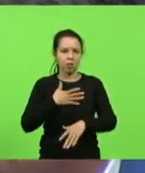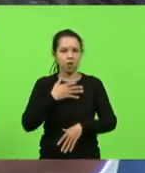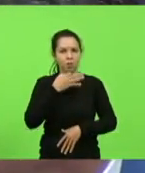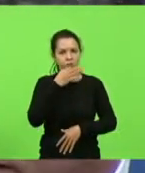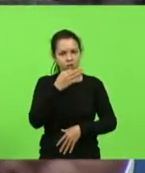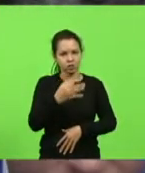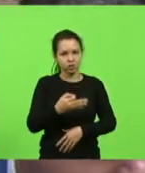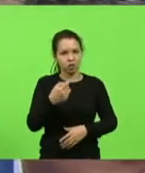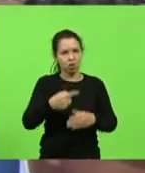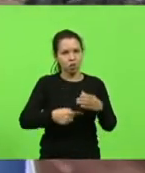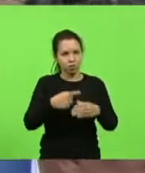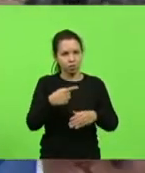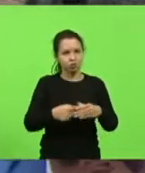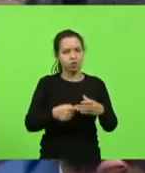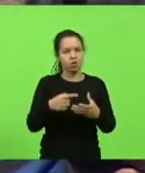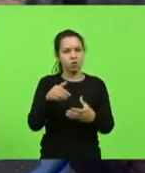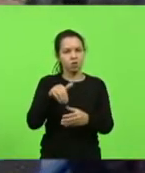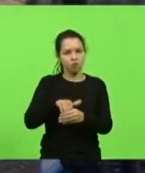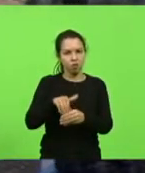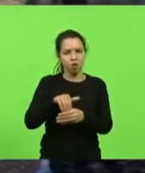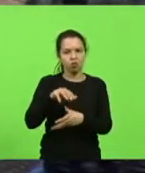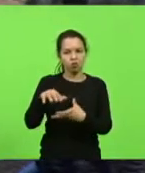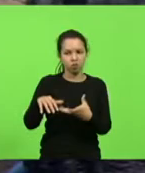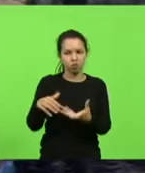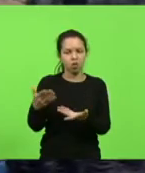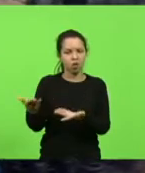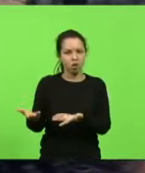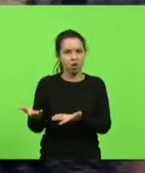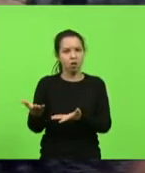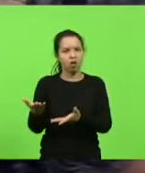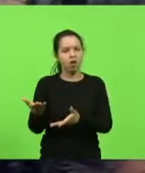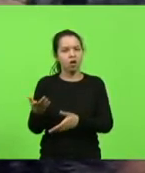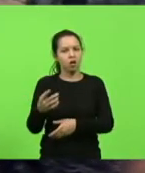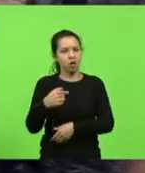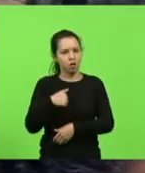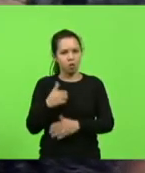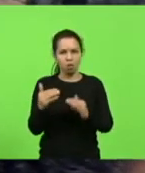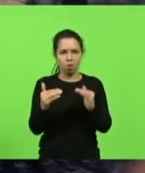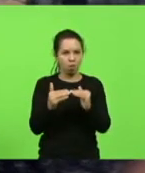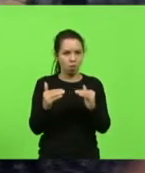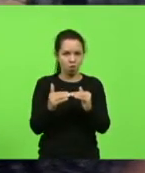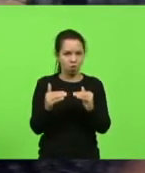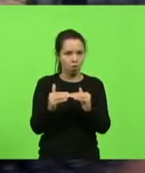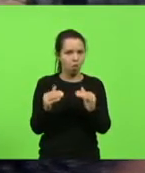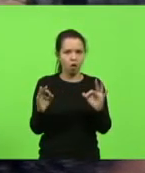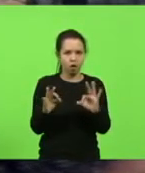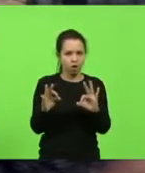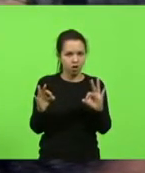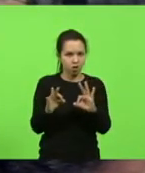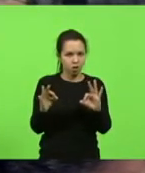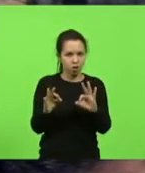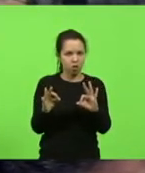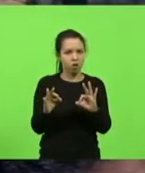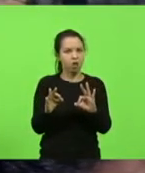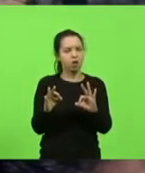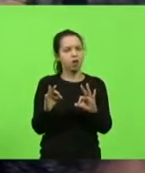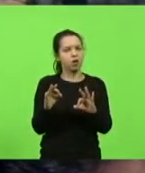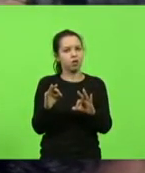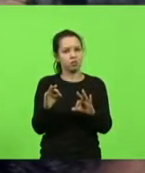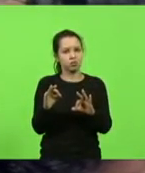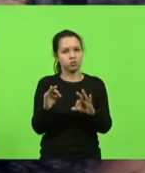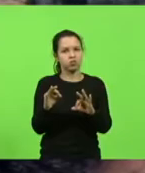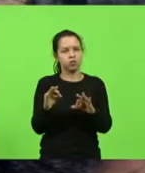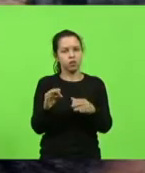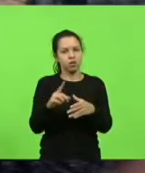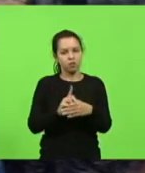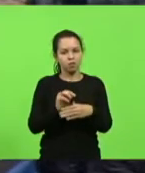o voto visto de outro colega. Cada hora uma enjambração, não concorda com o projeto, sai da roda, sai de dentro da toca